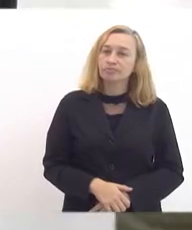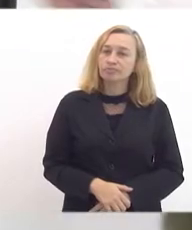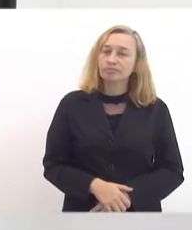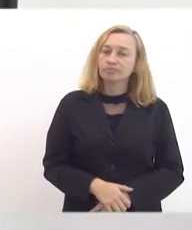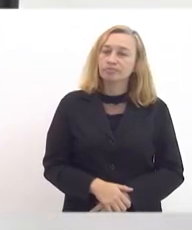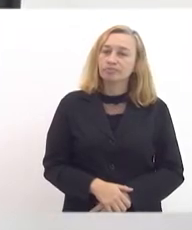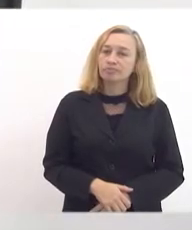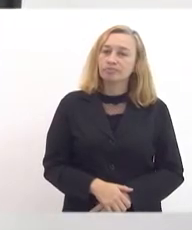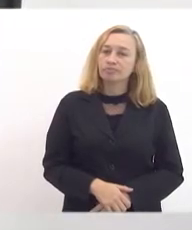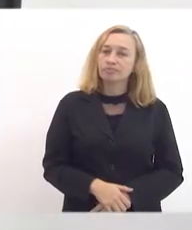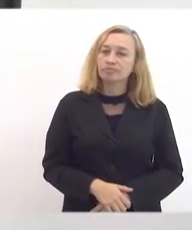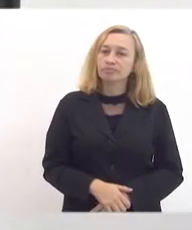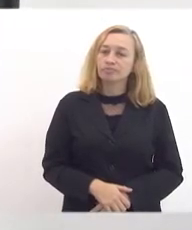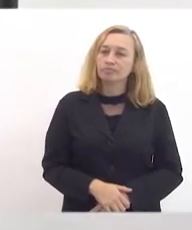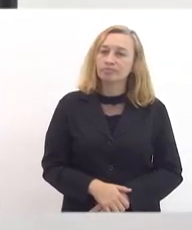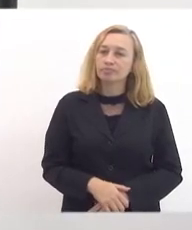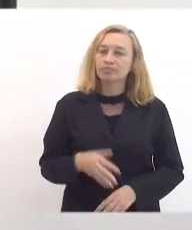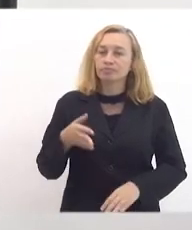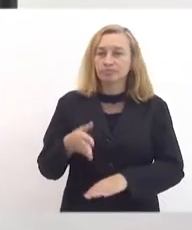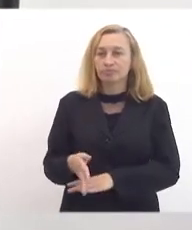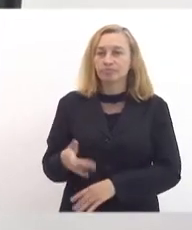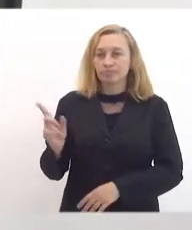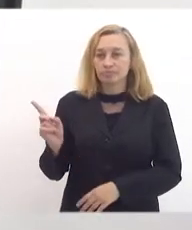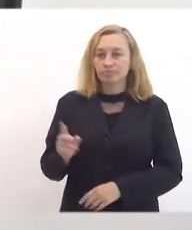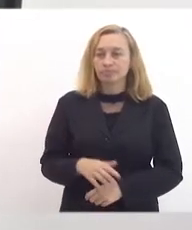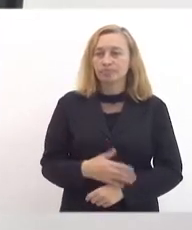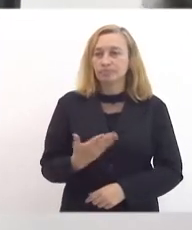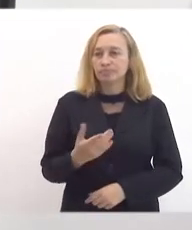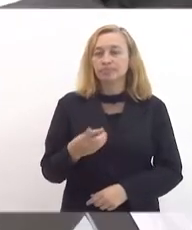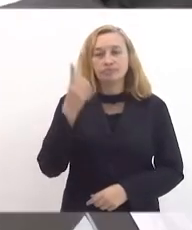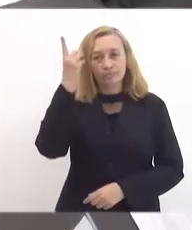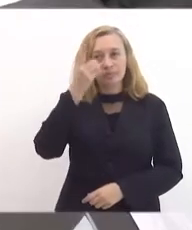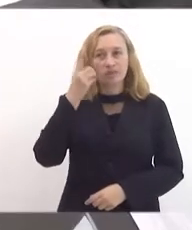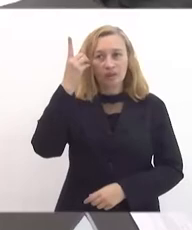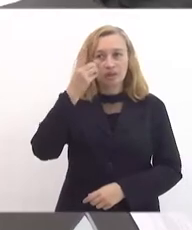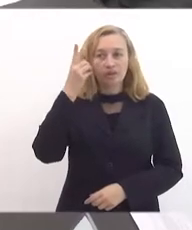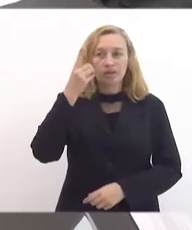já chegou aqui o nosso deputado